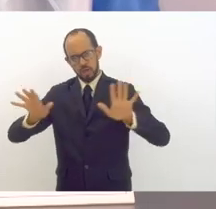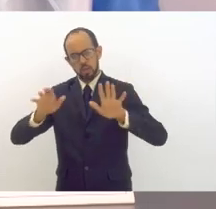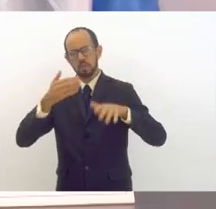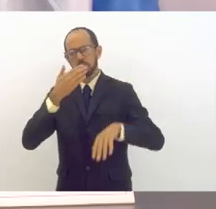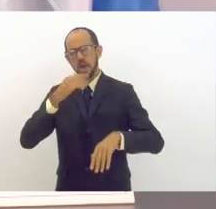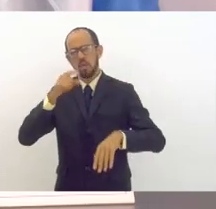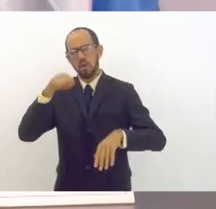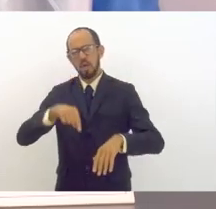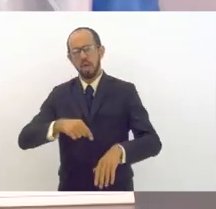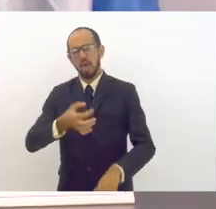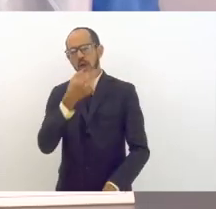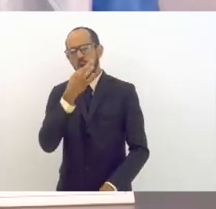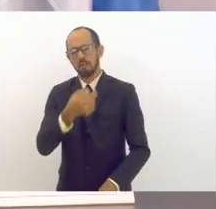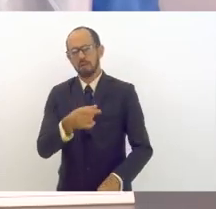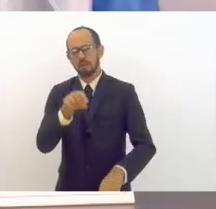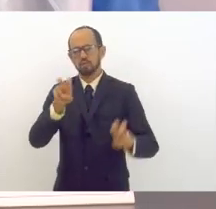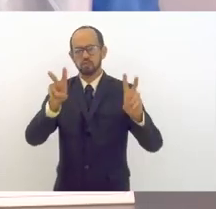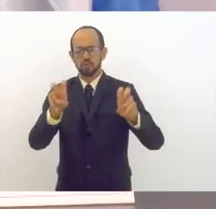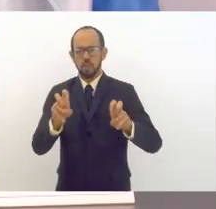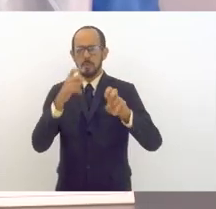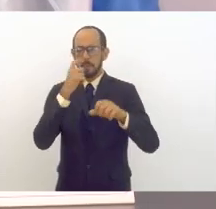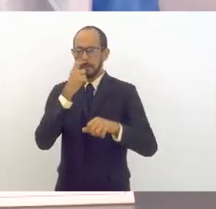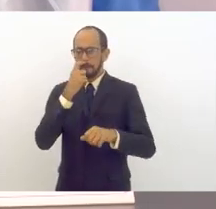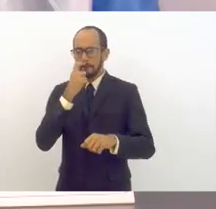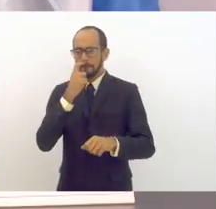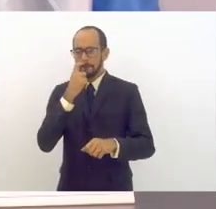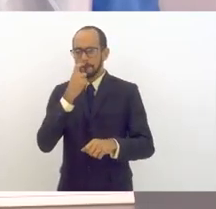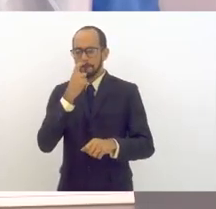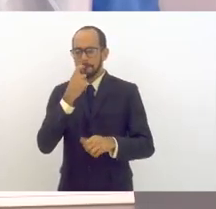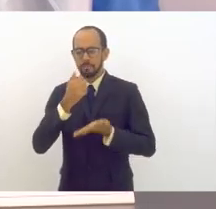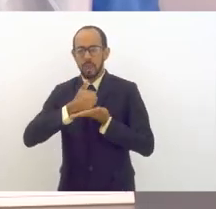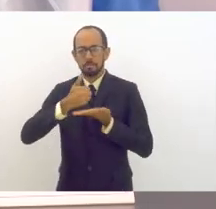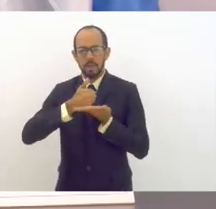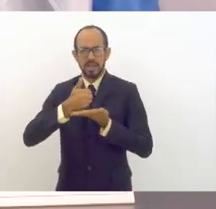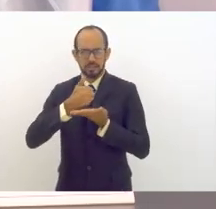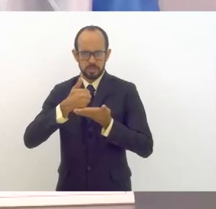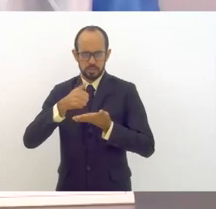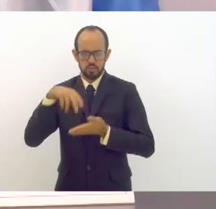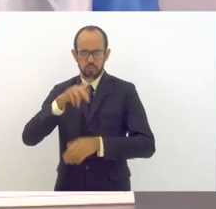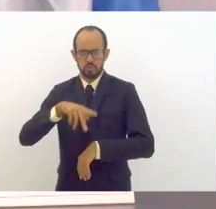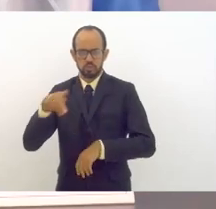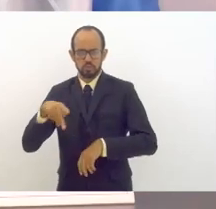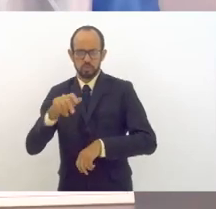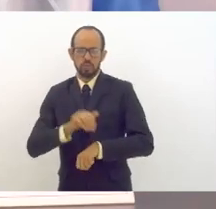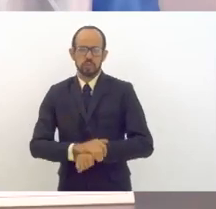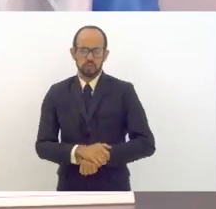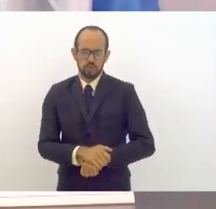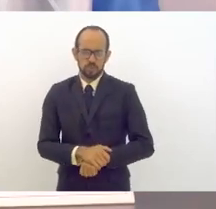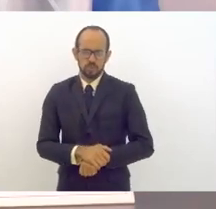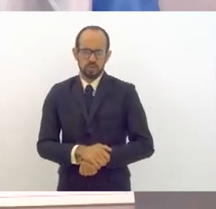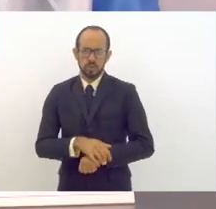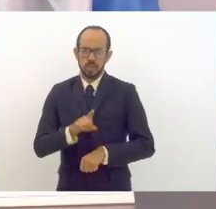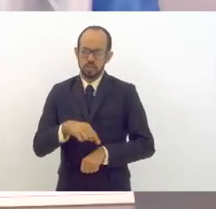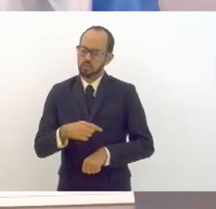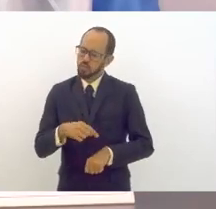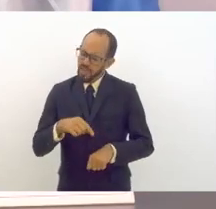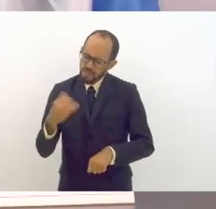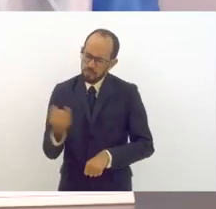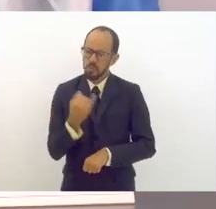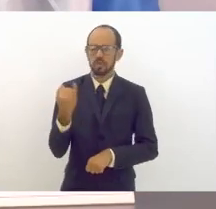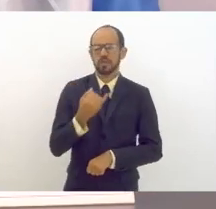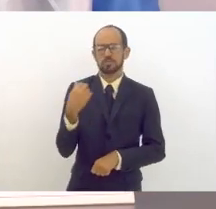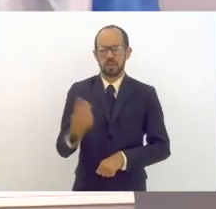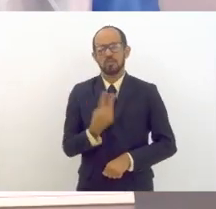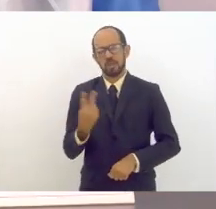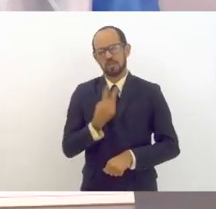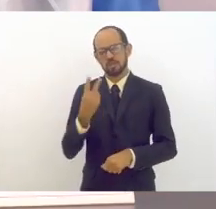relacionado à questão do piso nacional do magistério. Esse, para a gente, é o elemento central da valorização dos professores que a